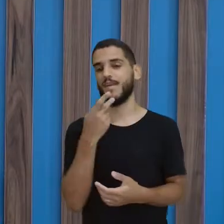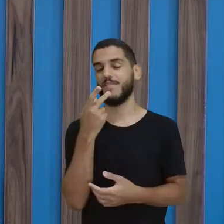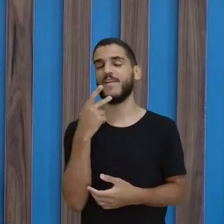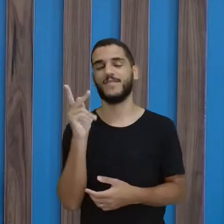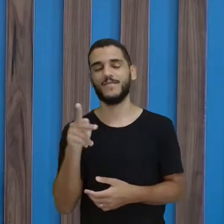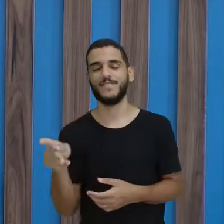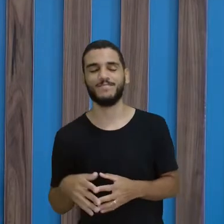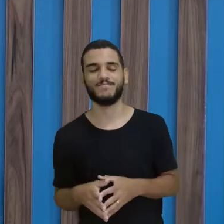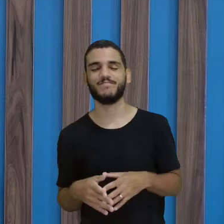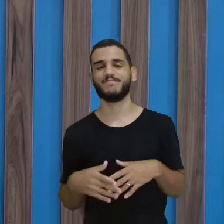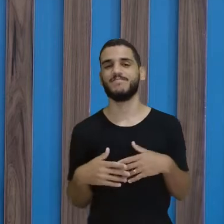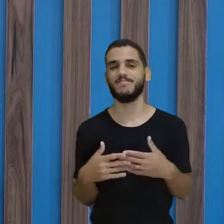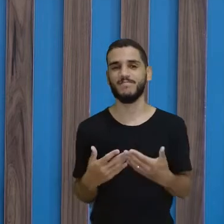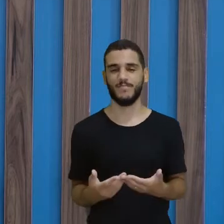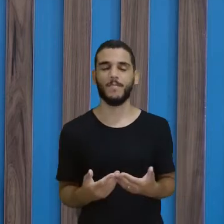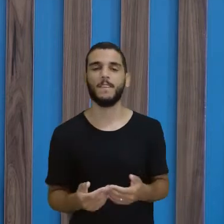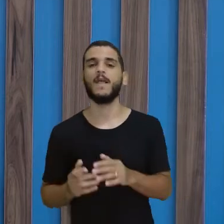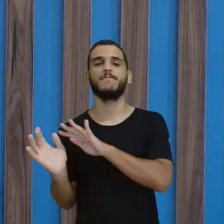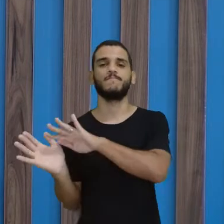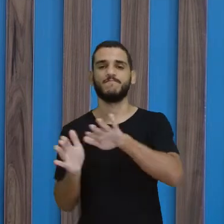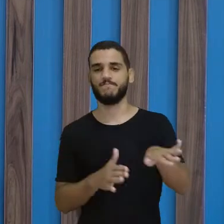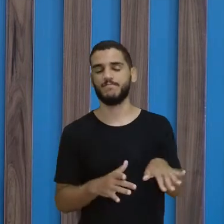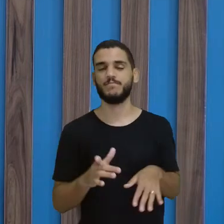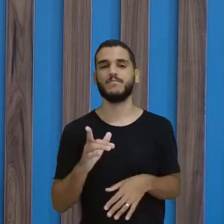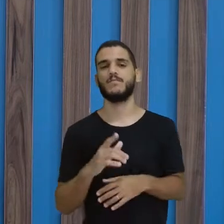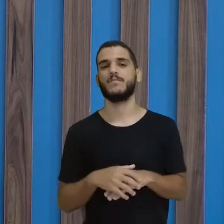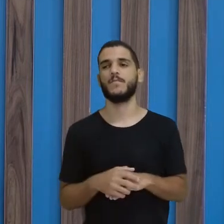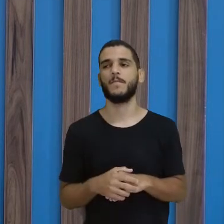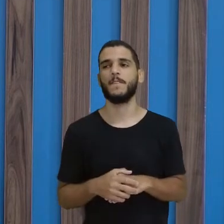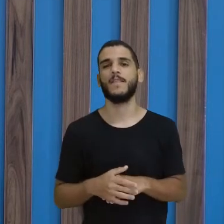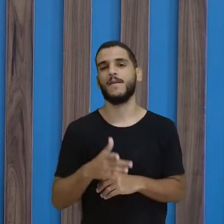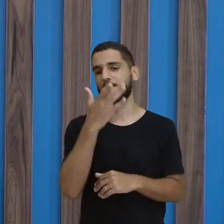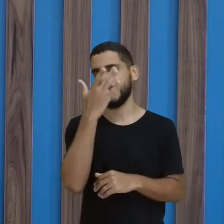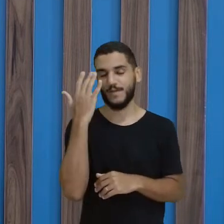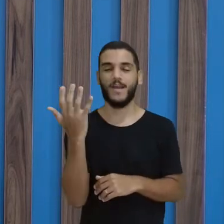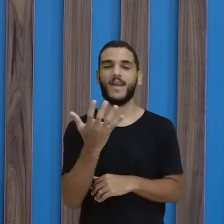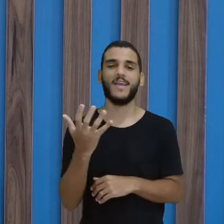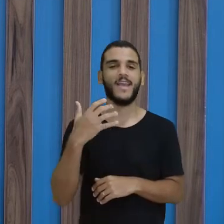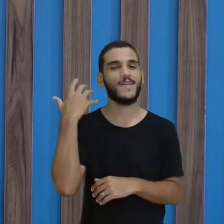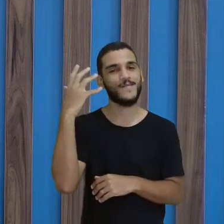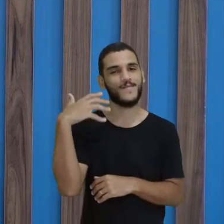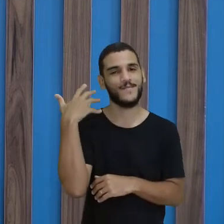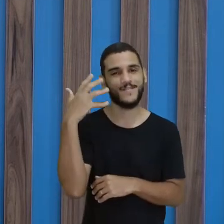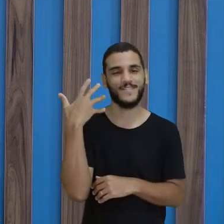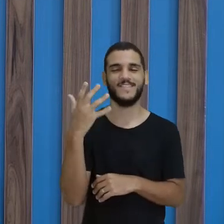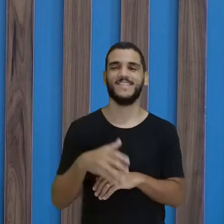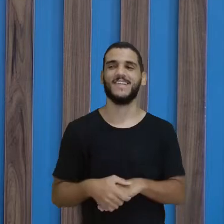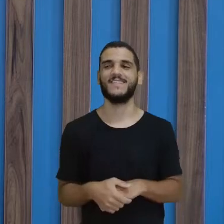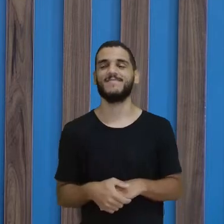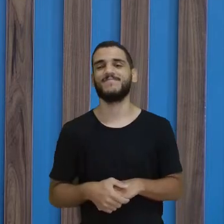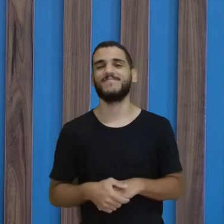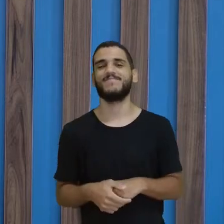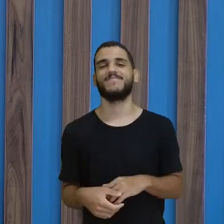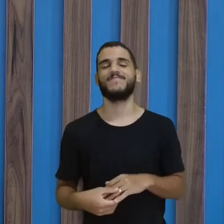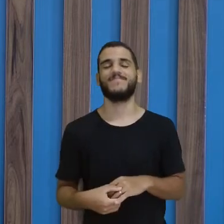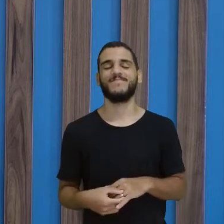área urbana é mais importante que a área rural, de jeito nenhum, tá? Elas são complementares, uma apoia a